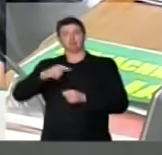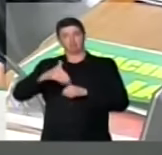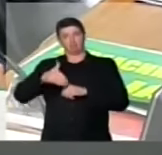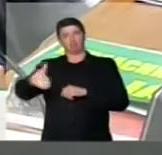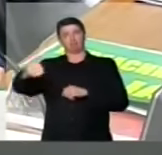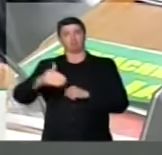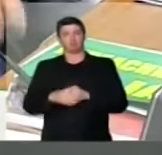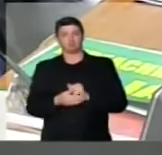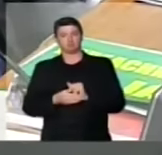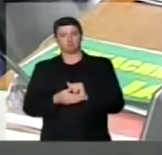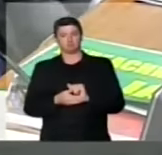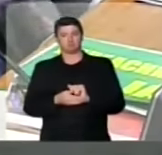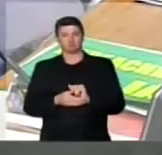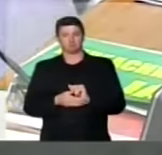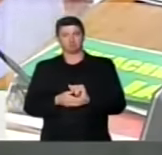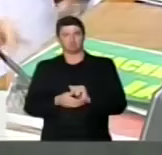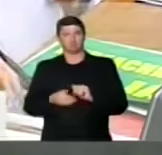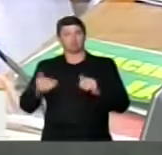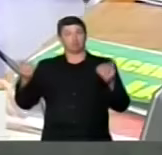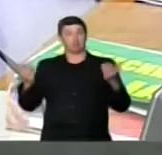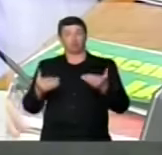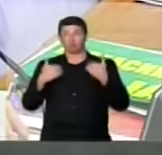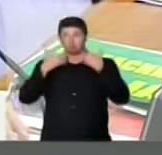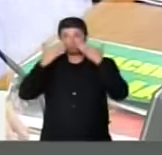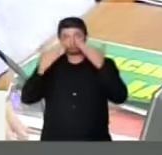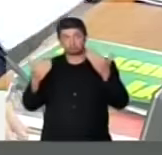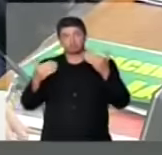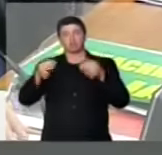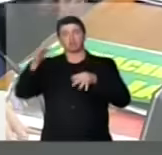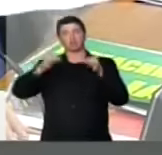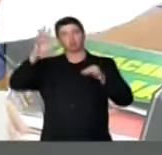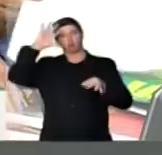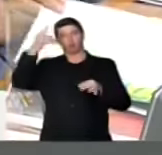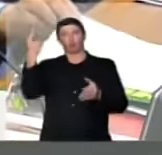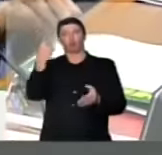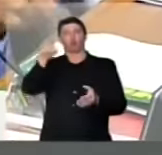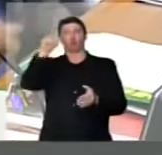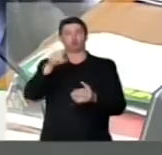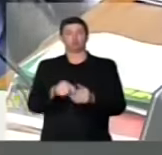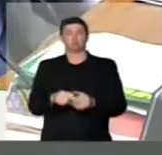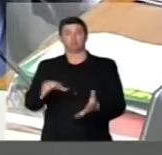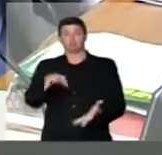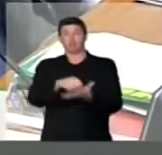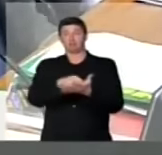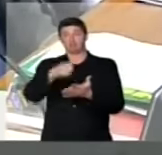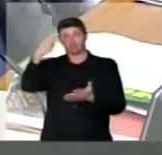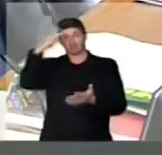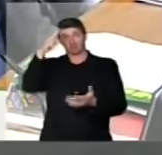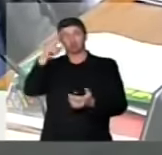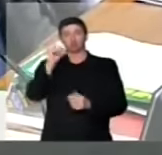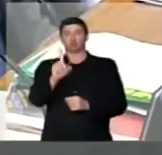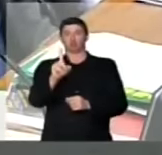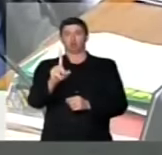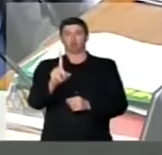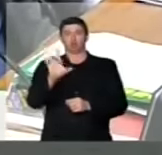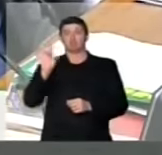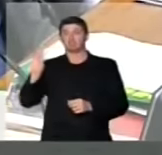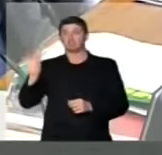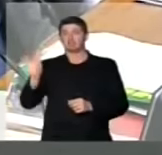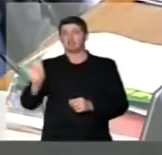frente. Estamos diante do nosso juízo final. Ficará registrada na história de cada